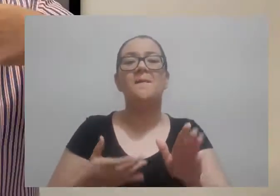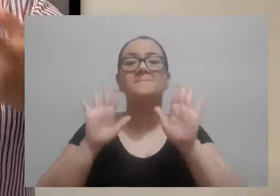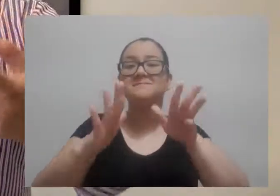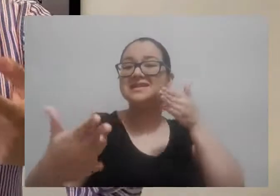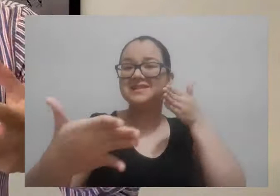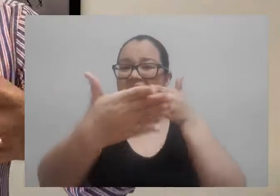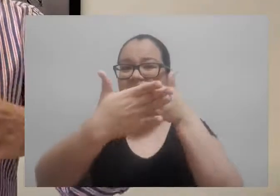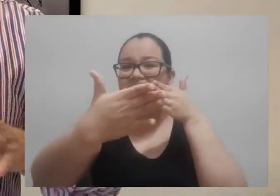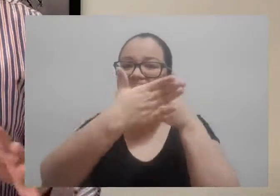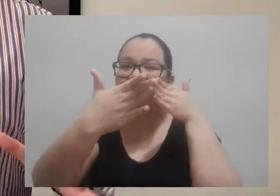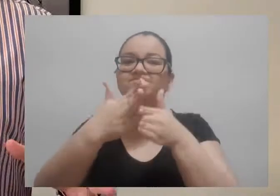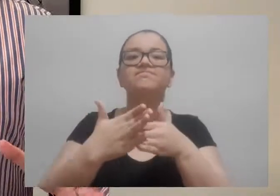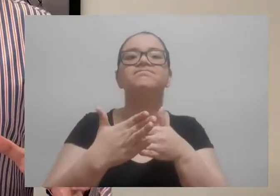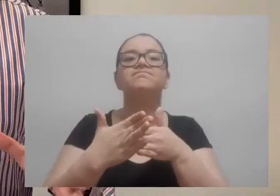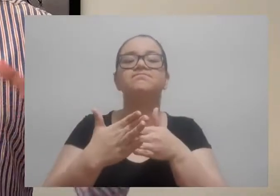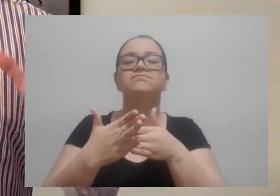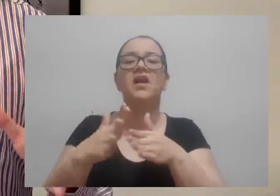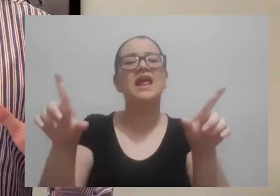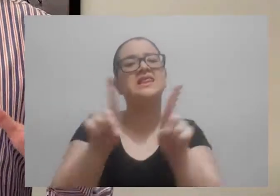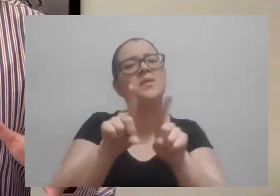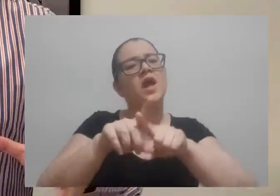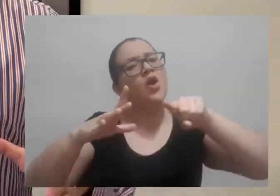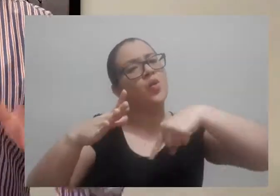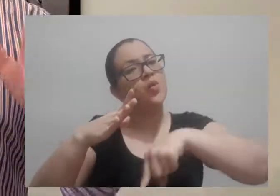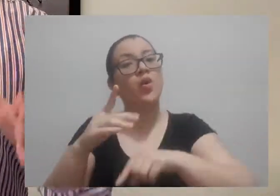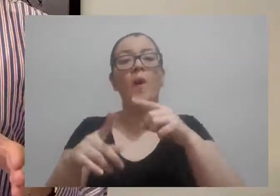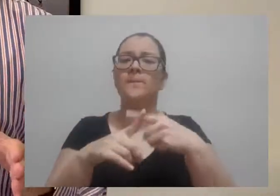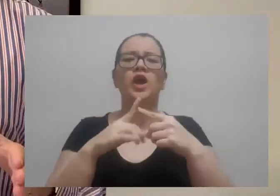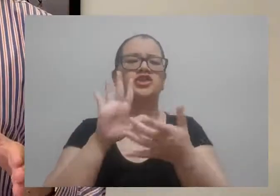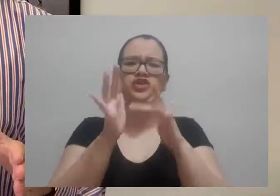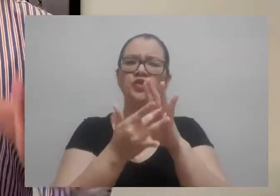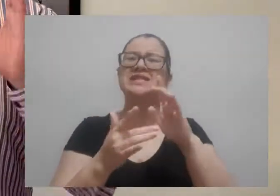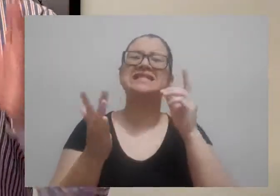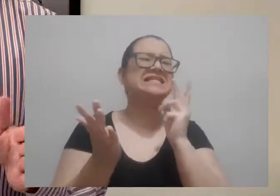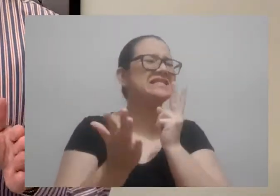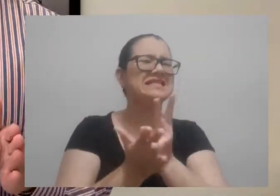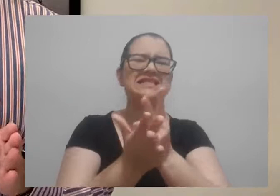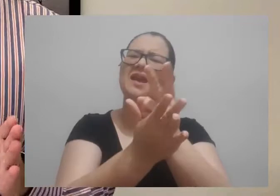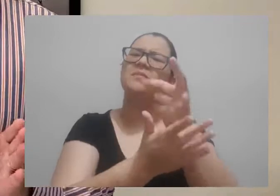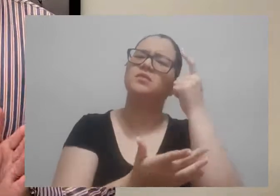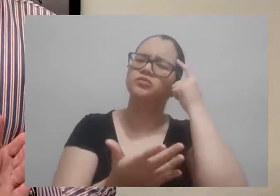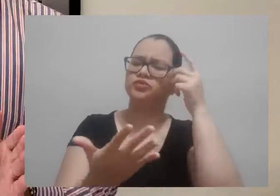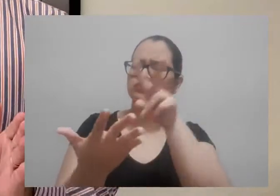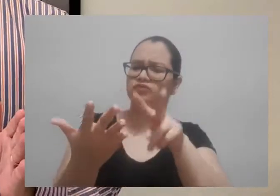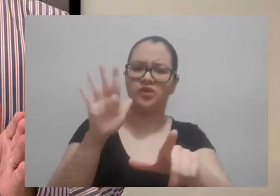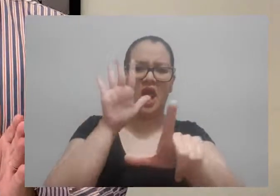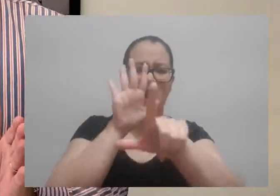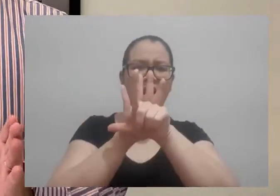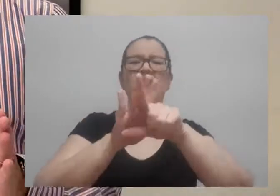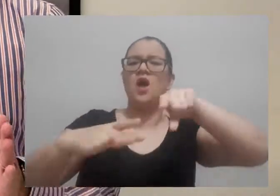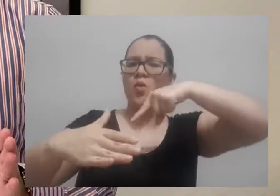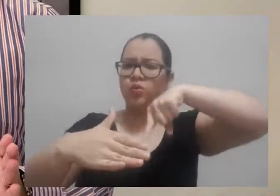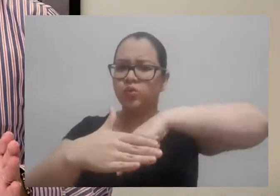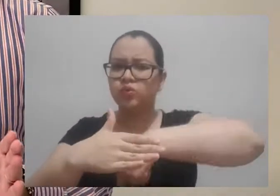mais fundo, né? Porque esse sempre foi o objetivo de Cristo em relação à interpretação da lei. Enquanto os fariseus faziam uma